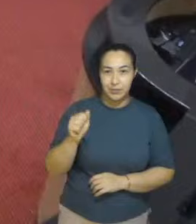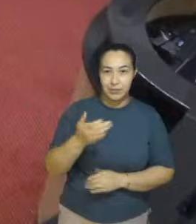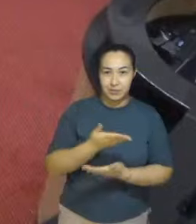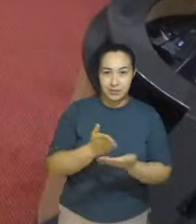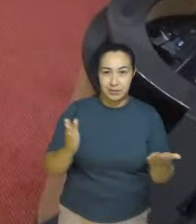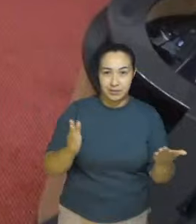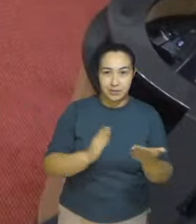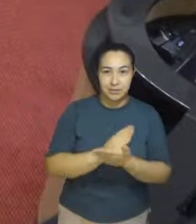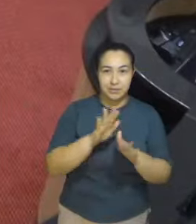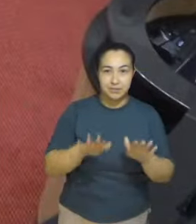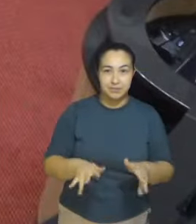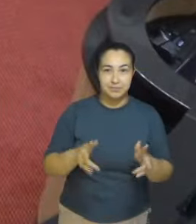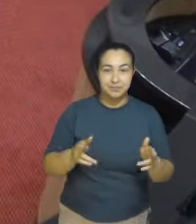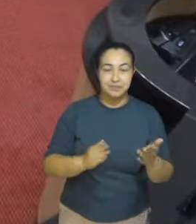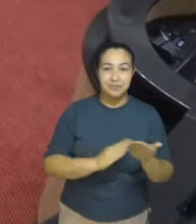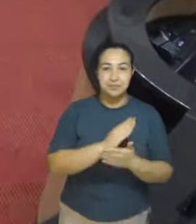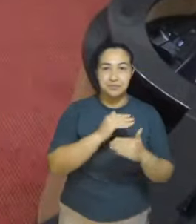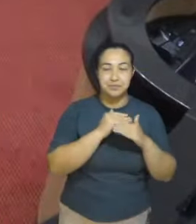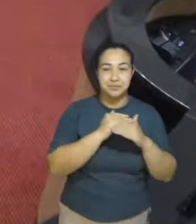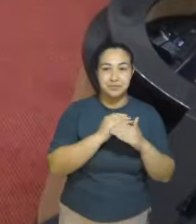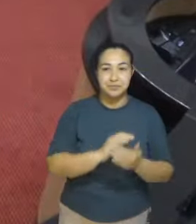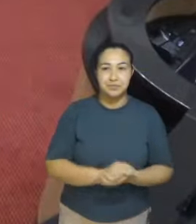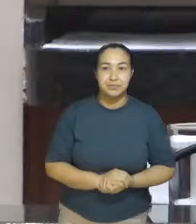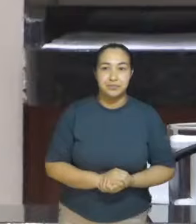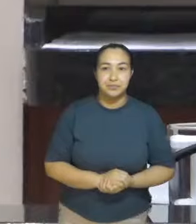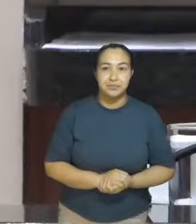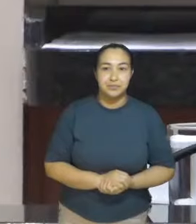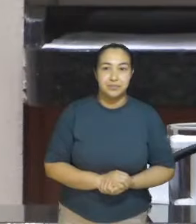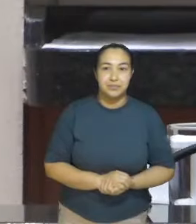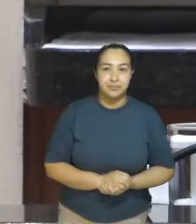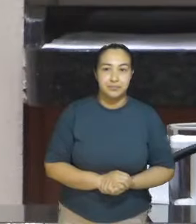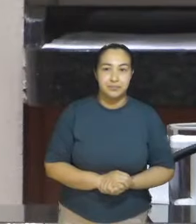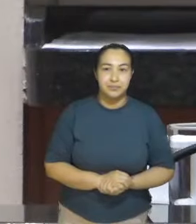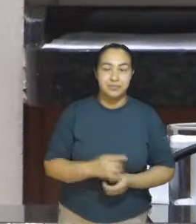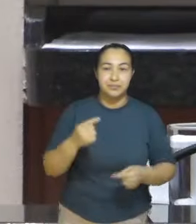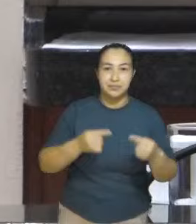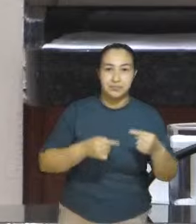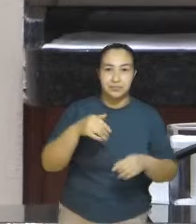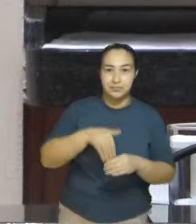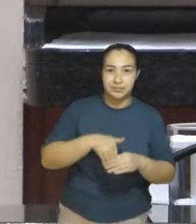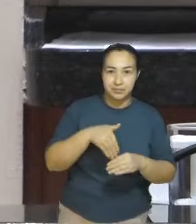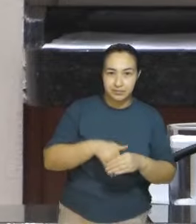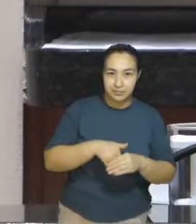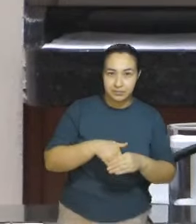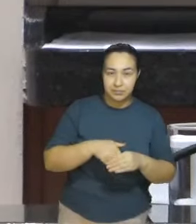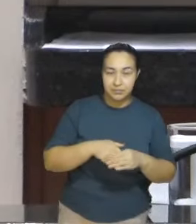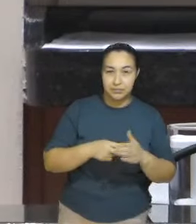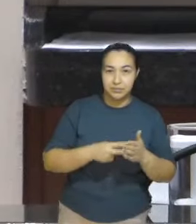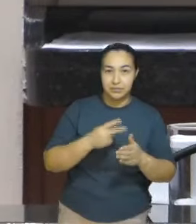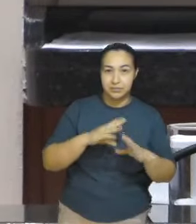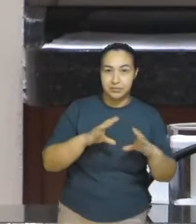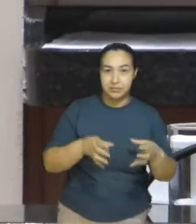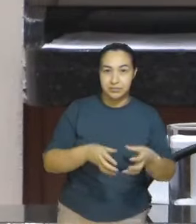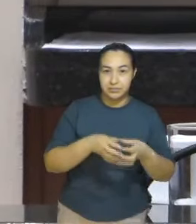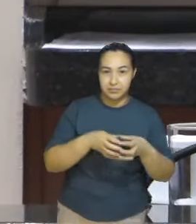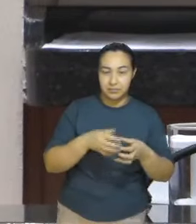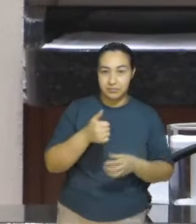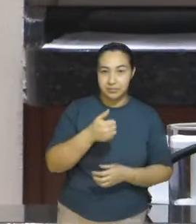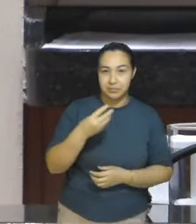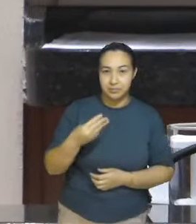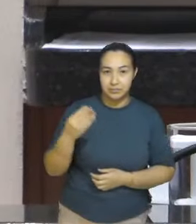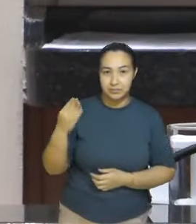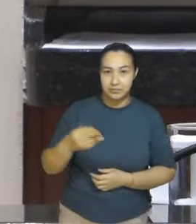encontram. Aprovado por unanimidade. Discussão e votação em segundo turno do projeto de resolução